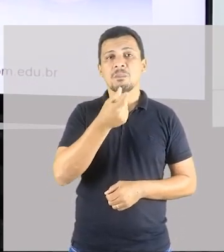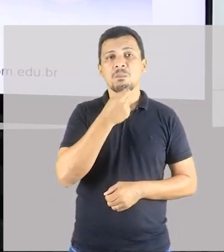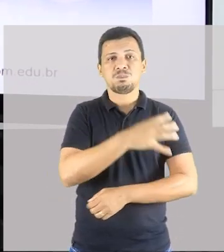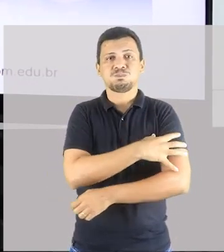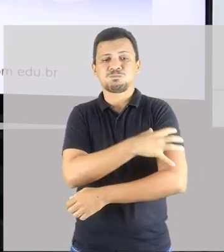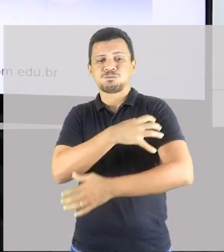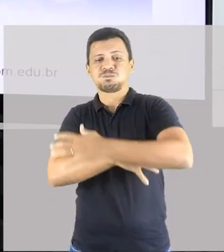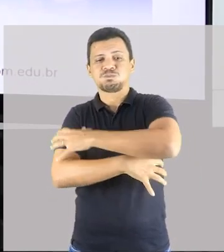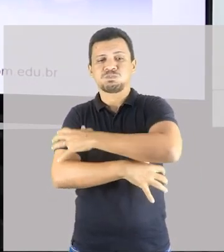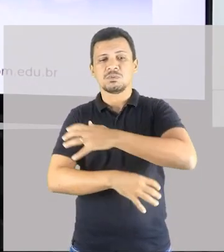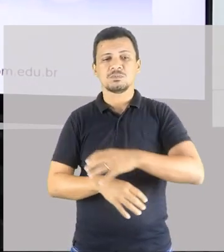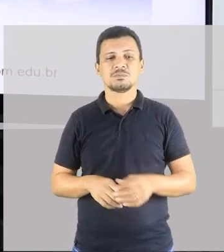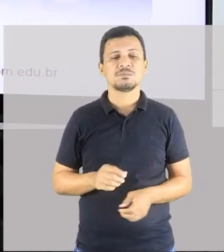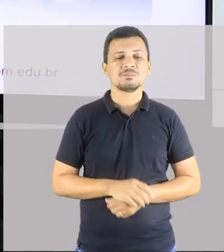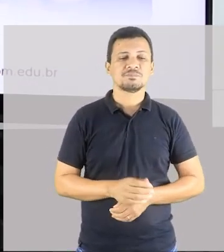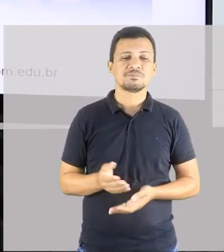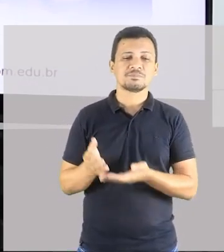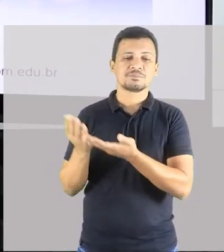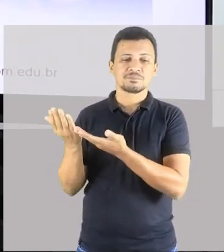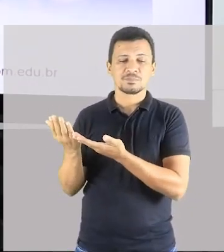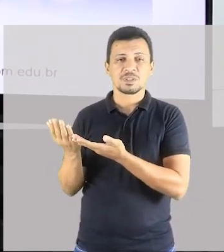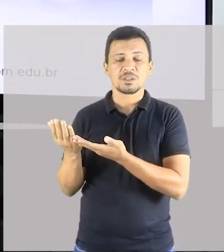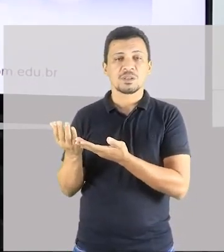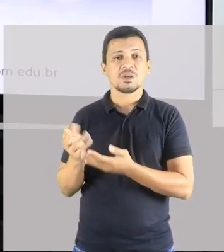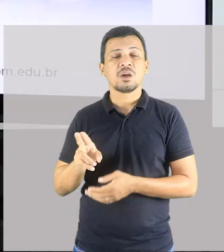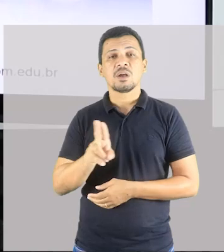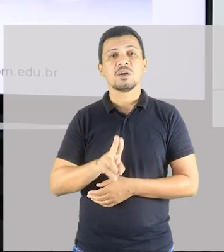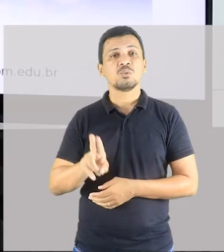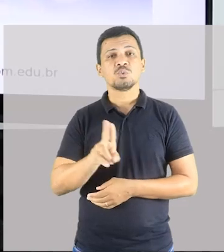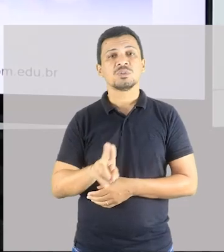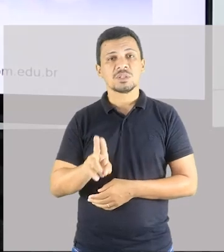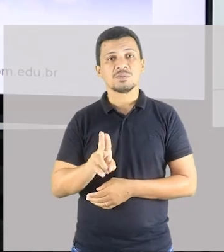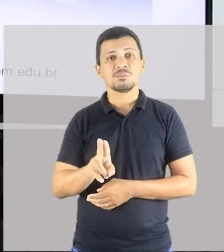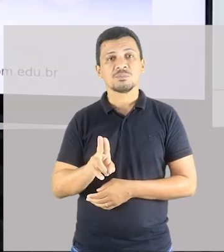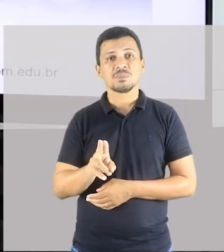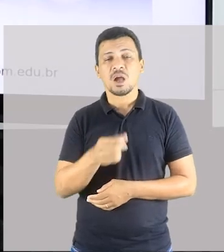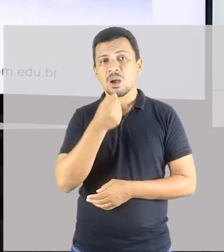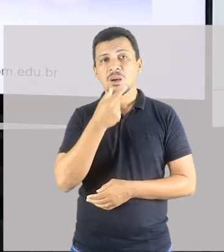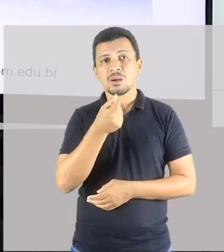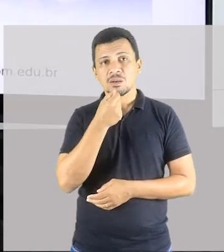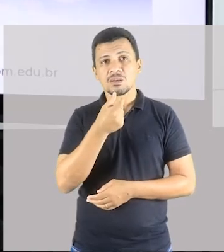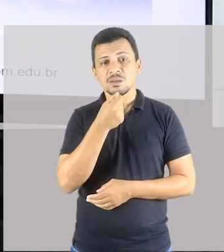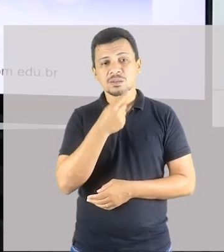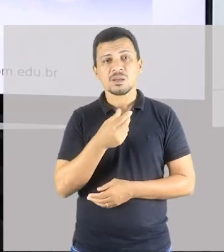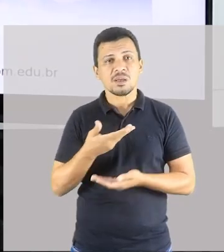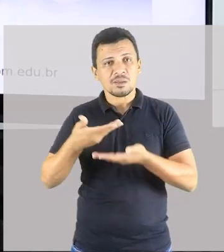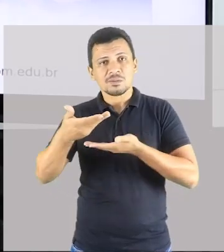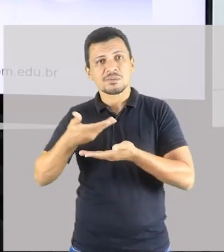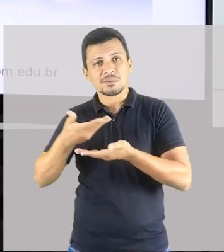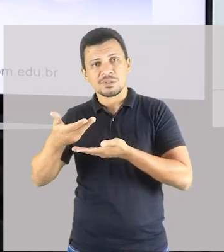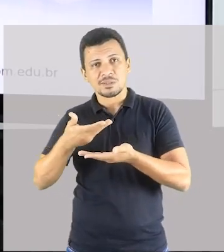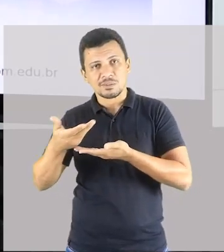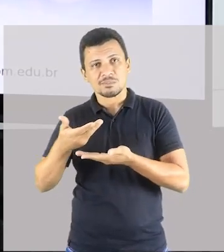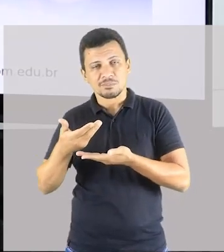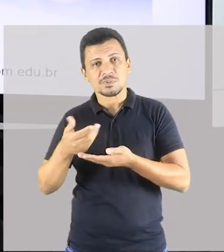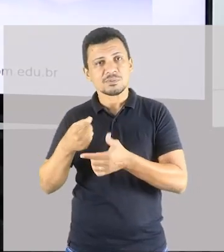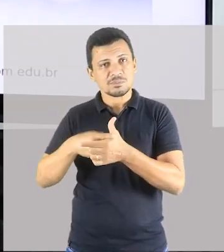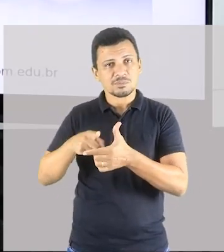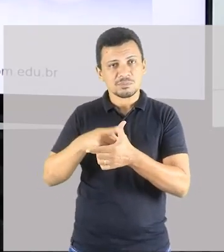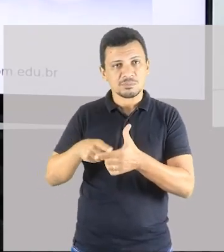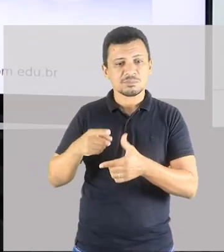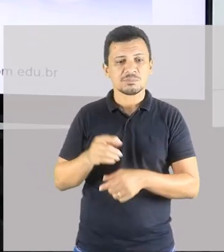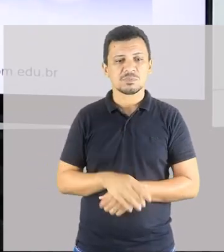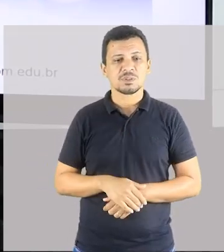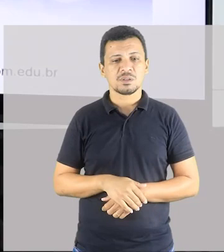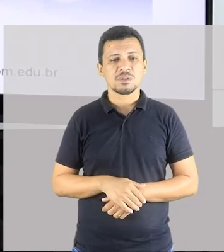exemplo, hipogonadismo, é utilizado os esteroides anabolizantes para tratar desses